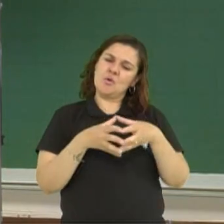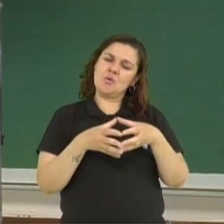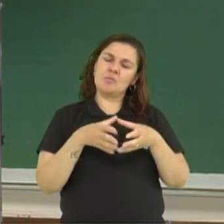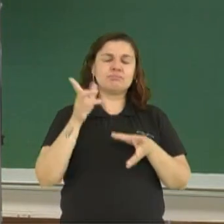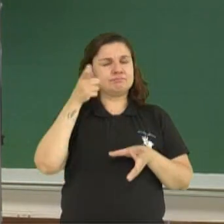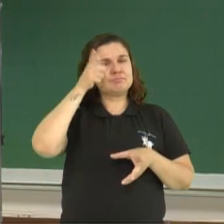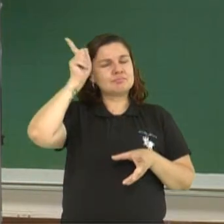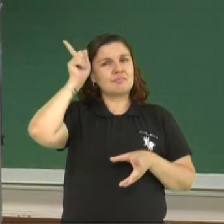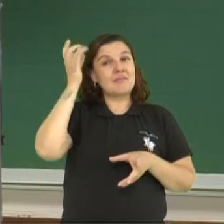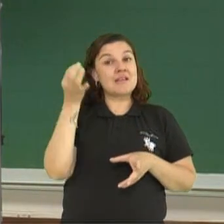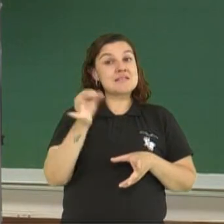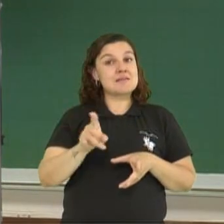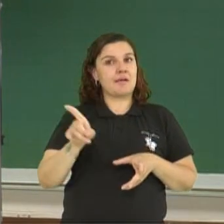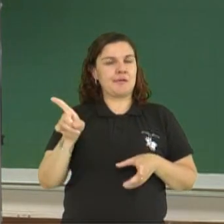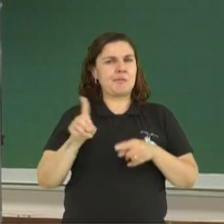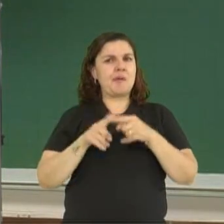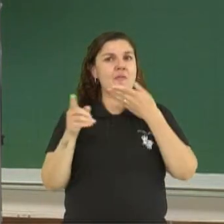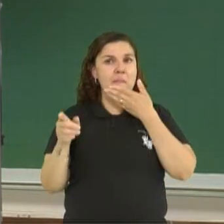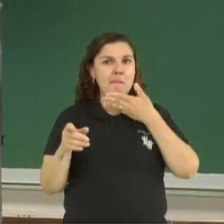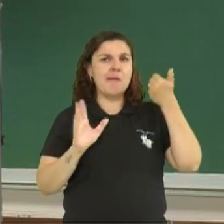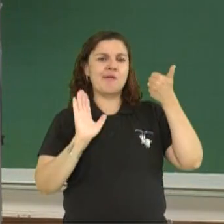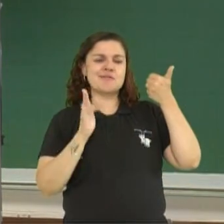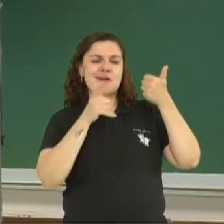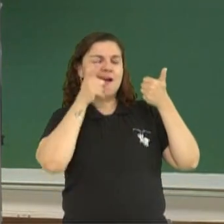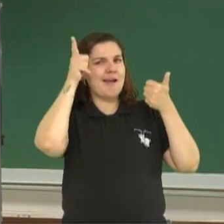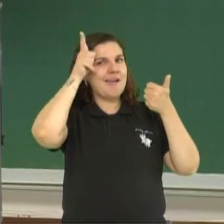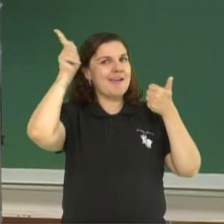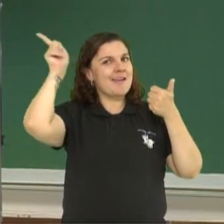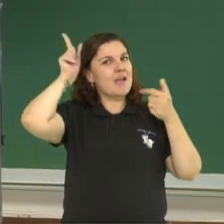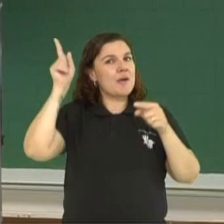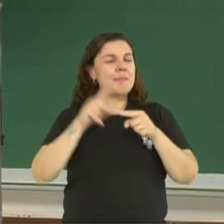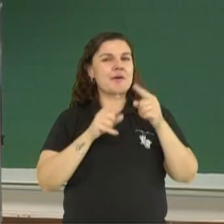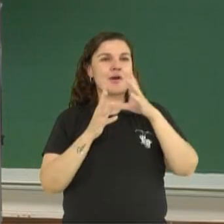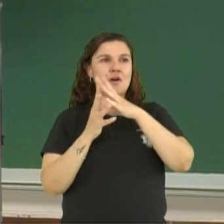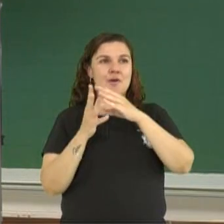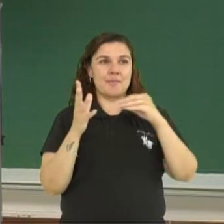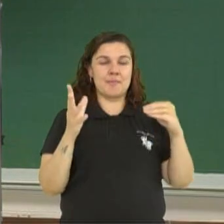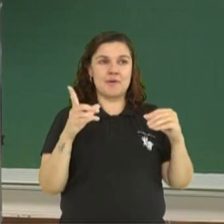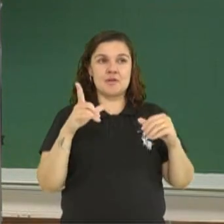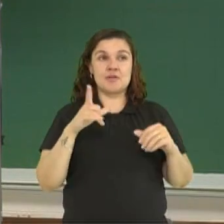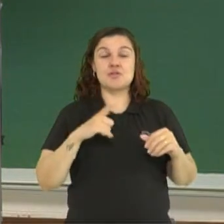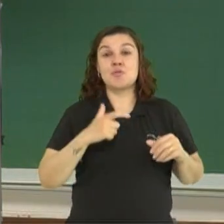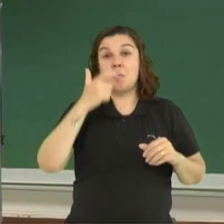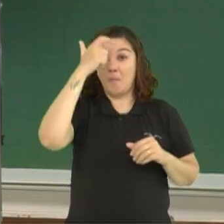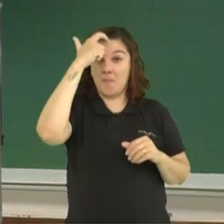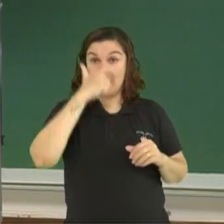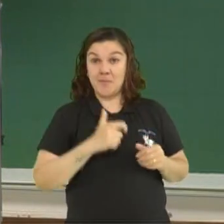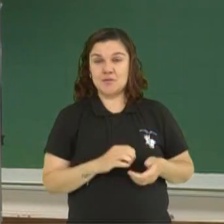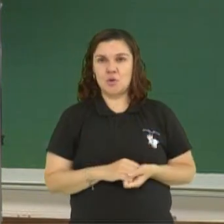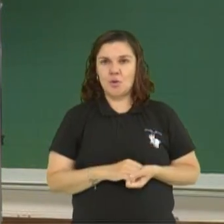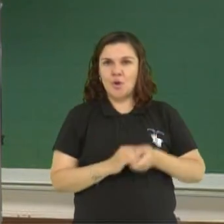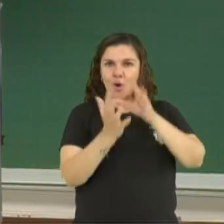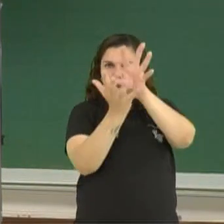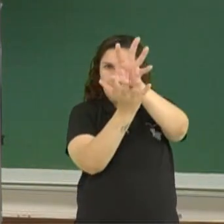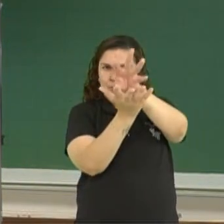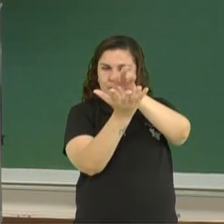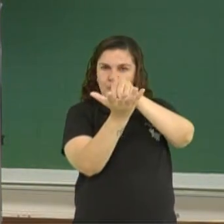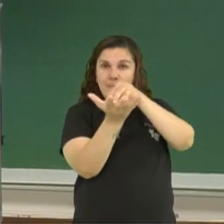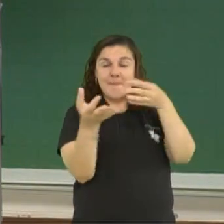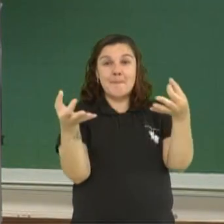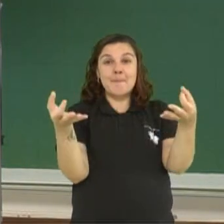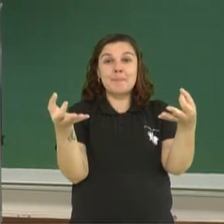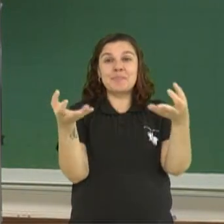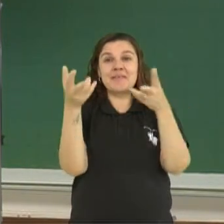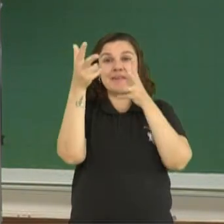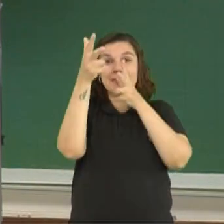está certo, vamos melhorar o que já é grego. Só que eles começaram a fazer o seguinte: eles tinham uma pessoa à sua frente, eles começaram a fazer a reprodução dessa